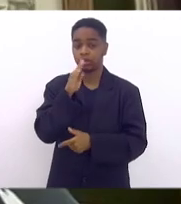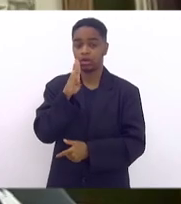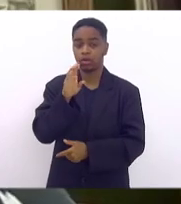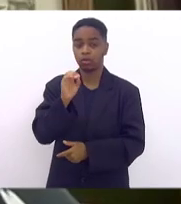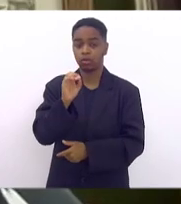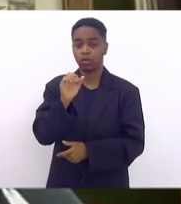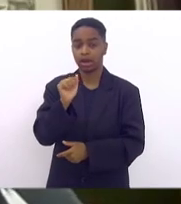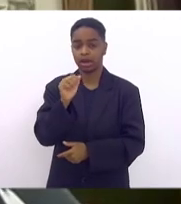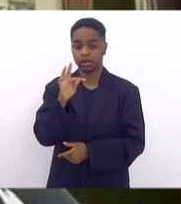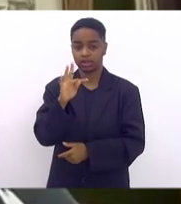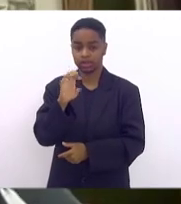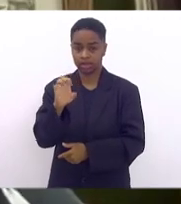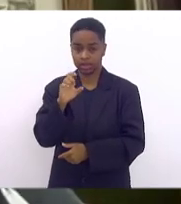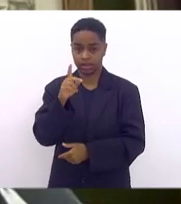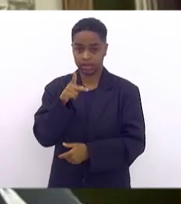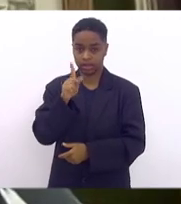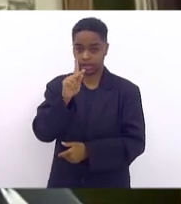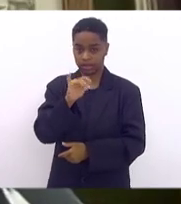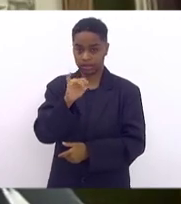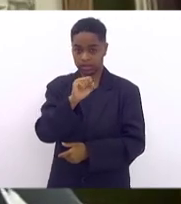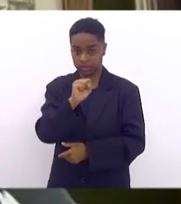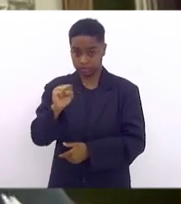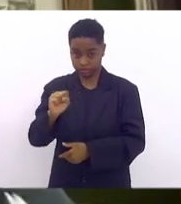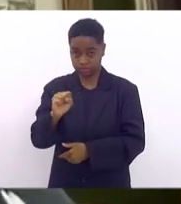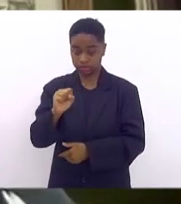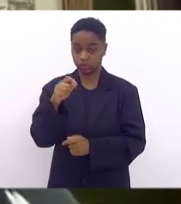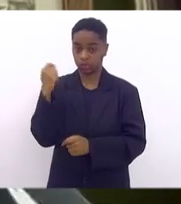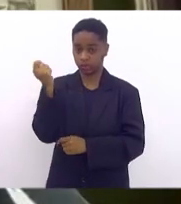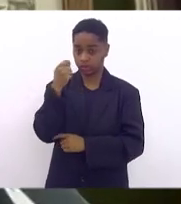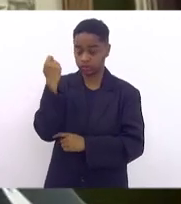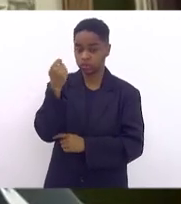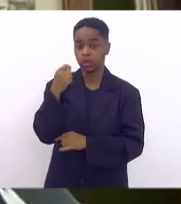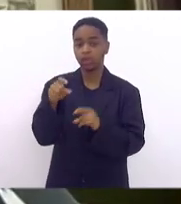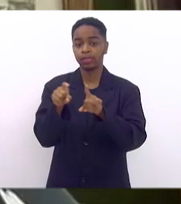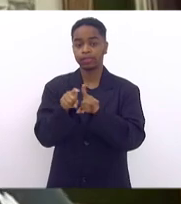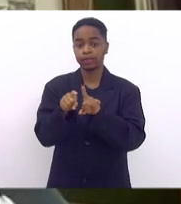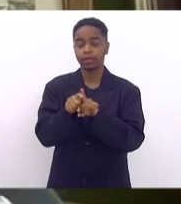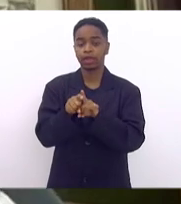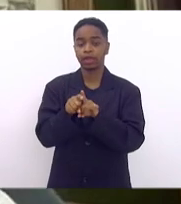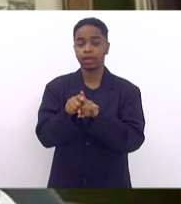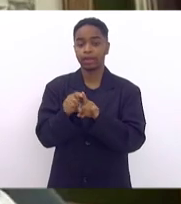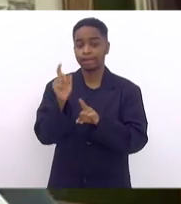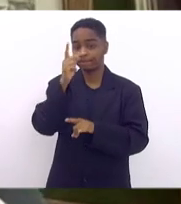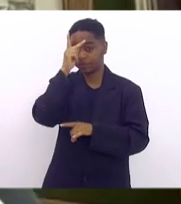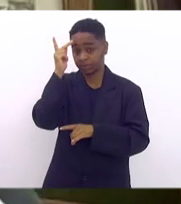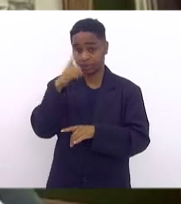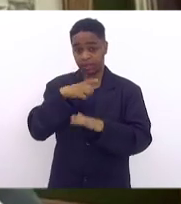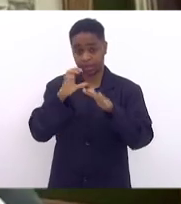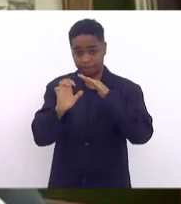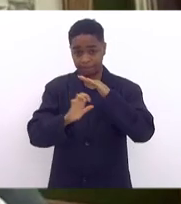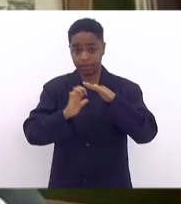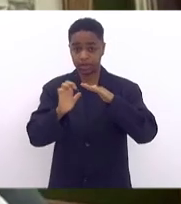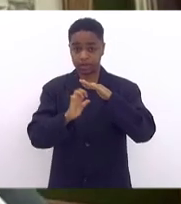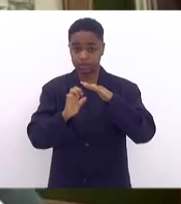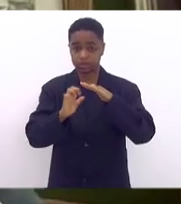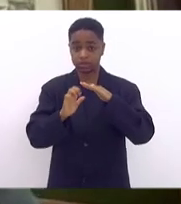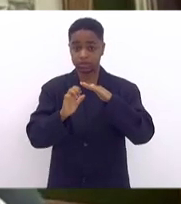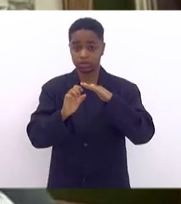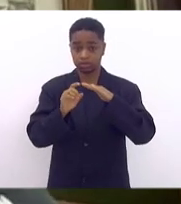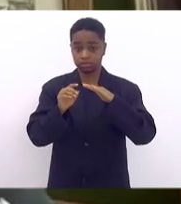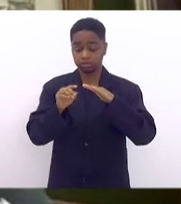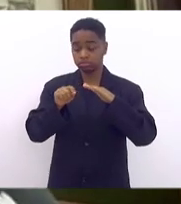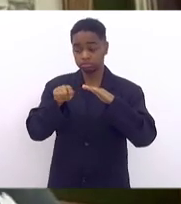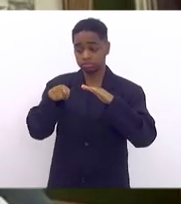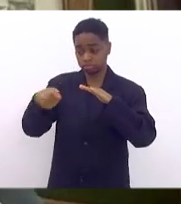Grande do Sul, inclusive os donos daquela empresa, eles foram, né, culpabilizados,